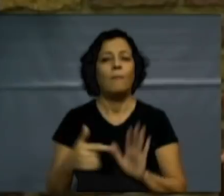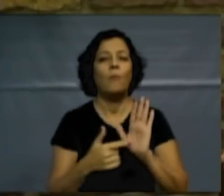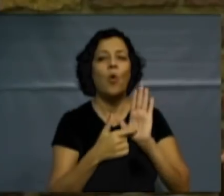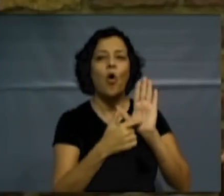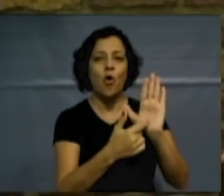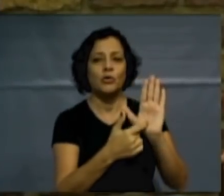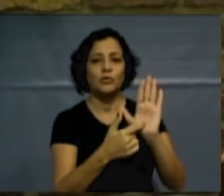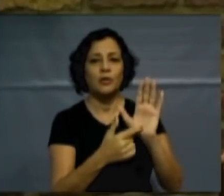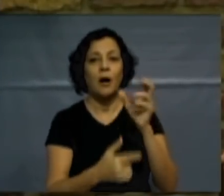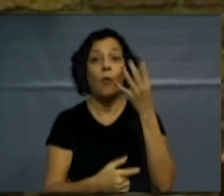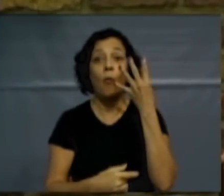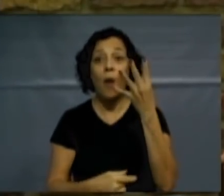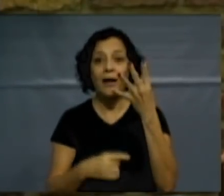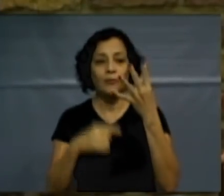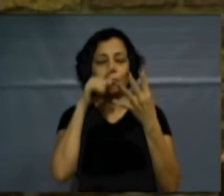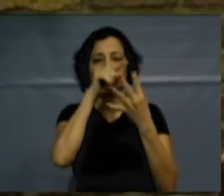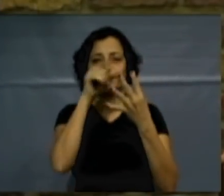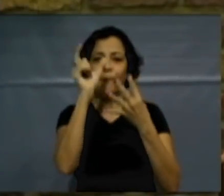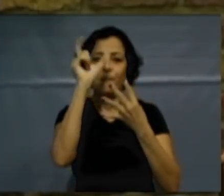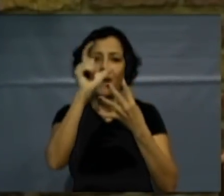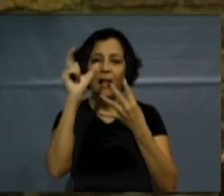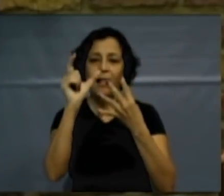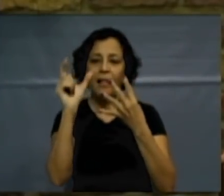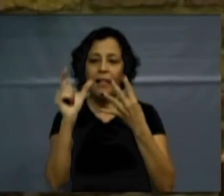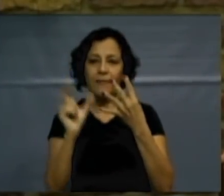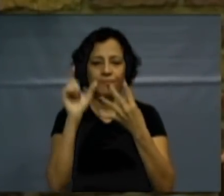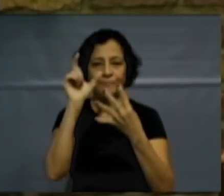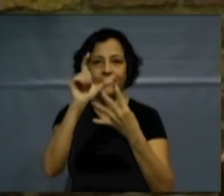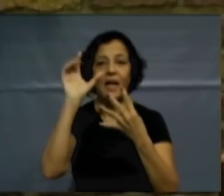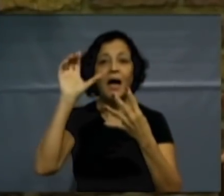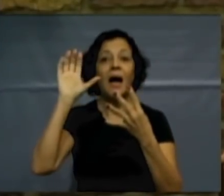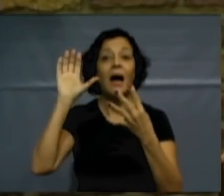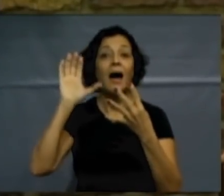vida toda, chamada ama,